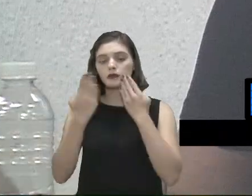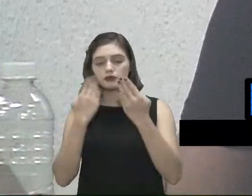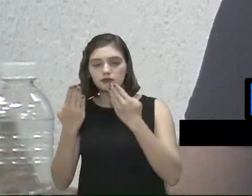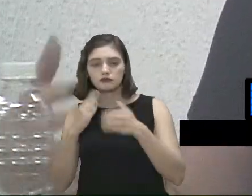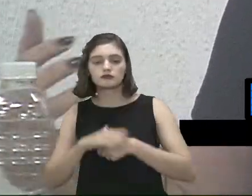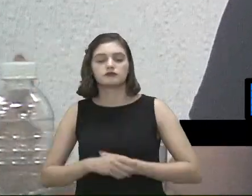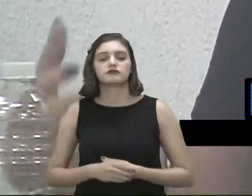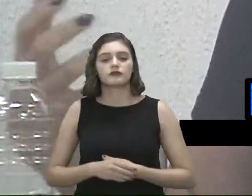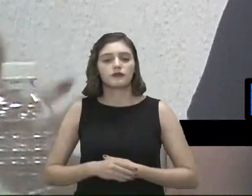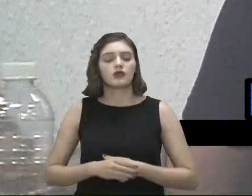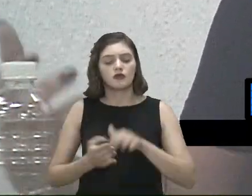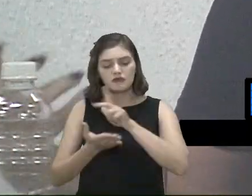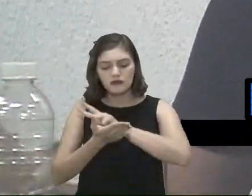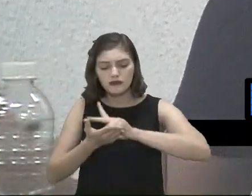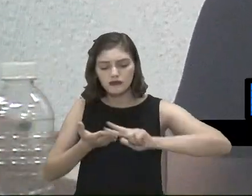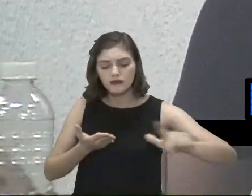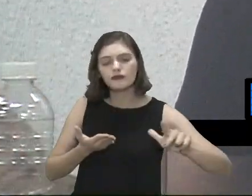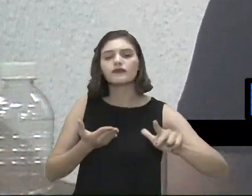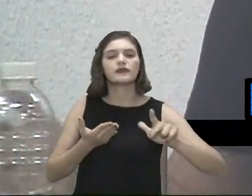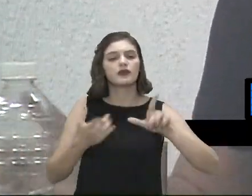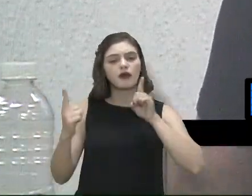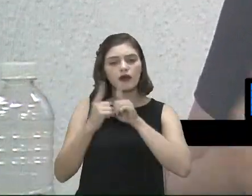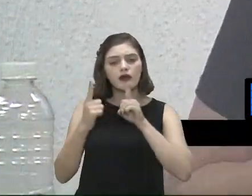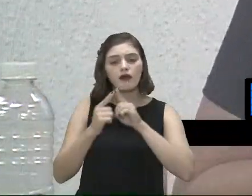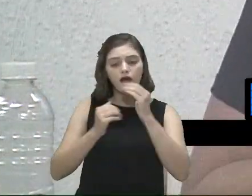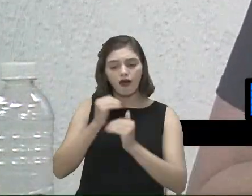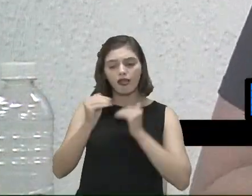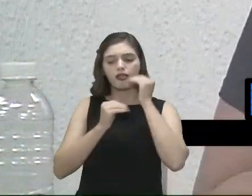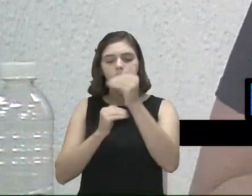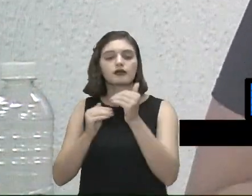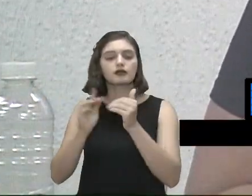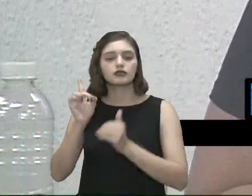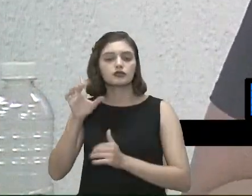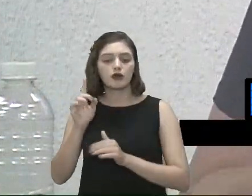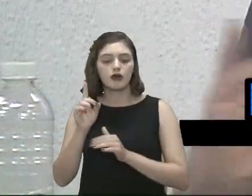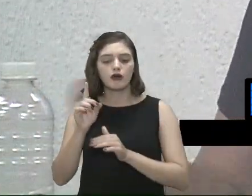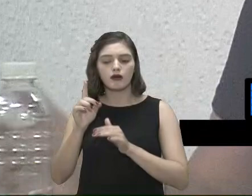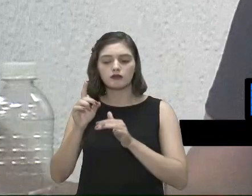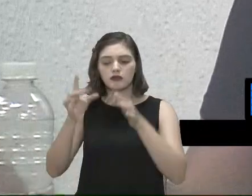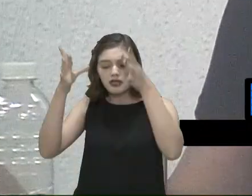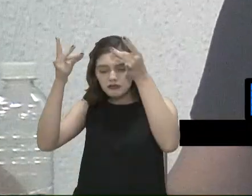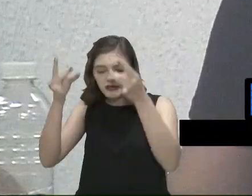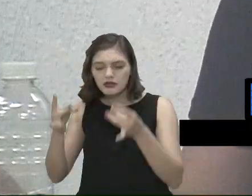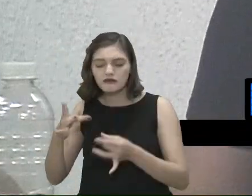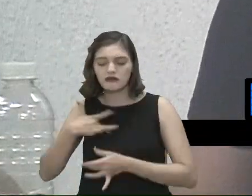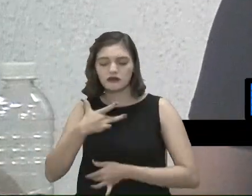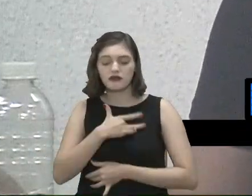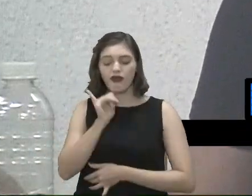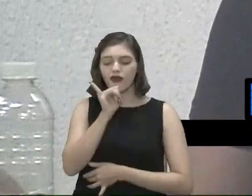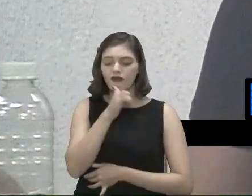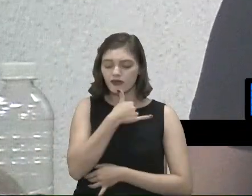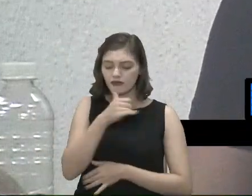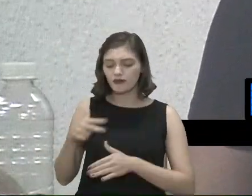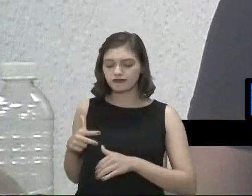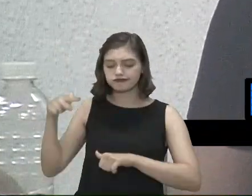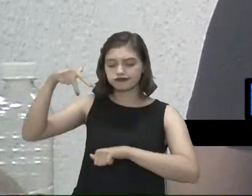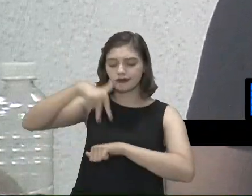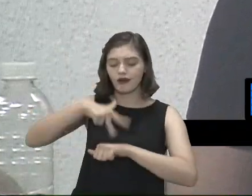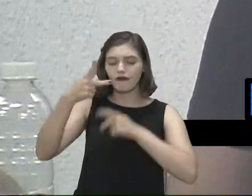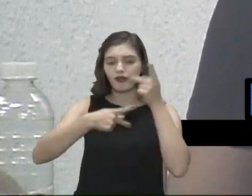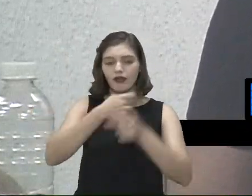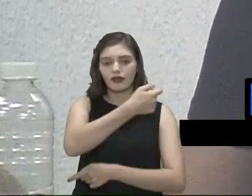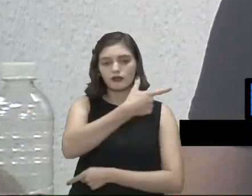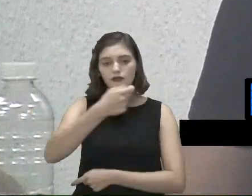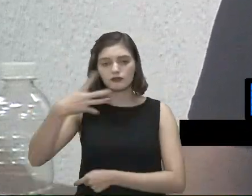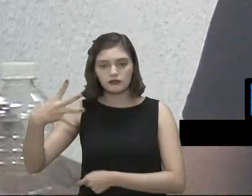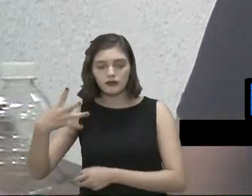também precisamos de outras muitas coisas para além de uma coisa específica. E é muito triste ter que vir aqui em pleno 2024